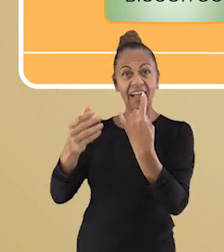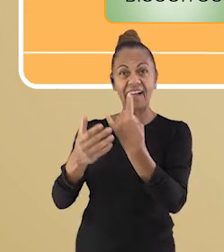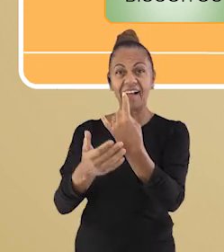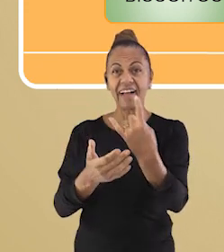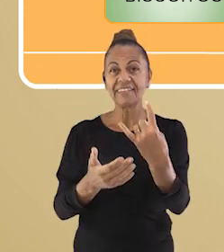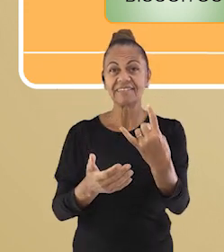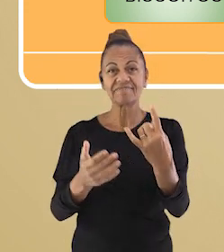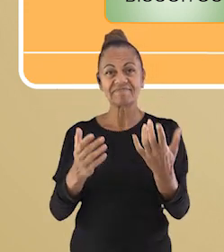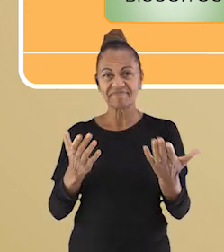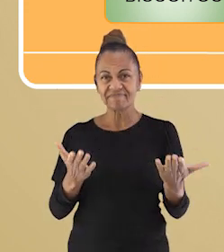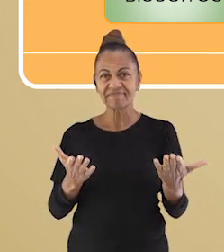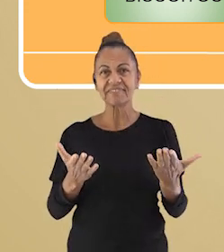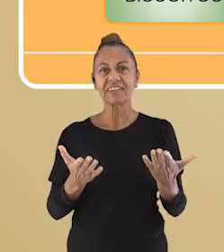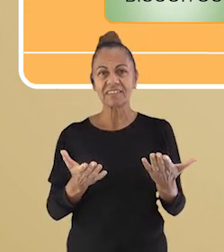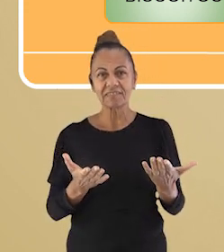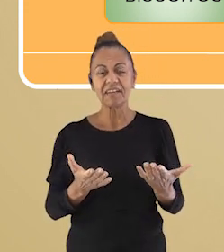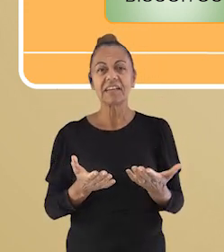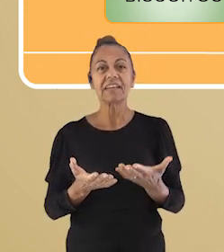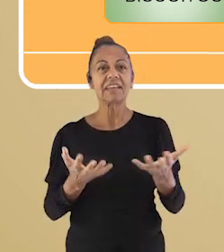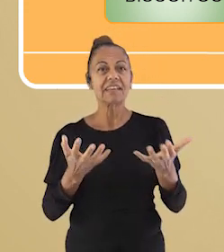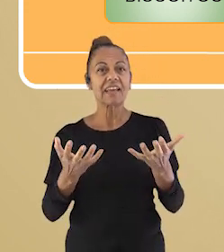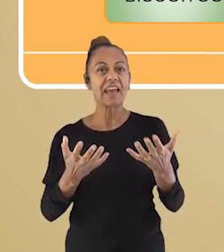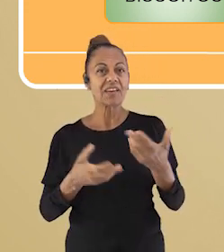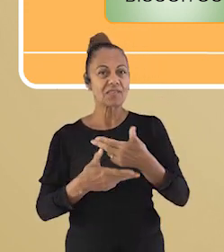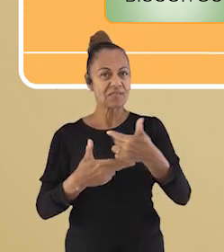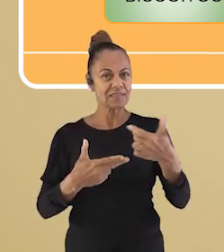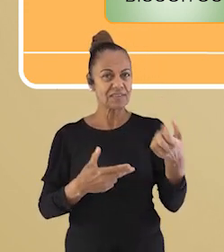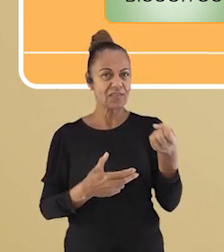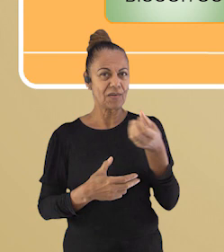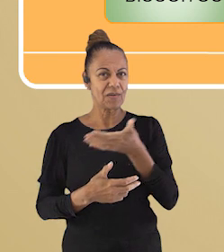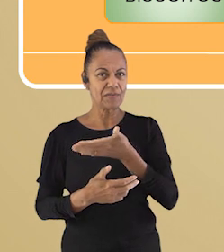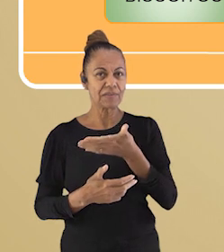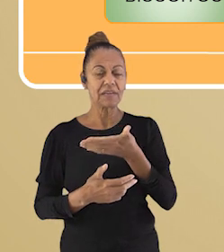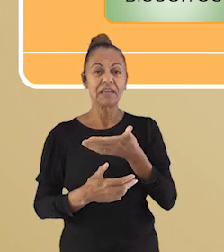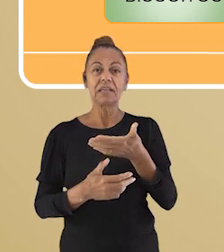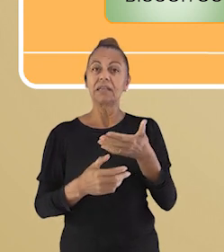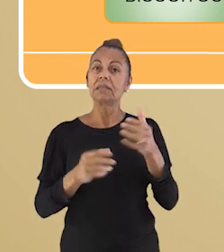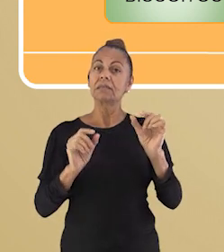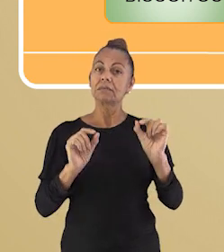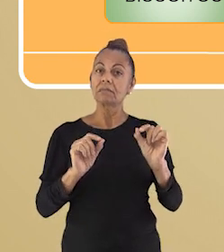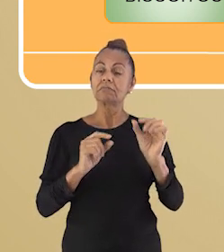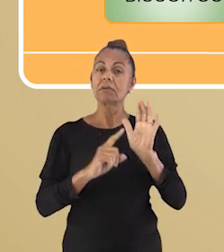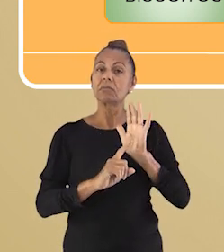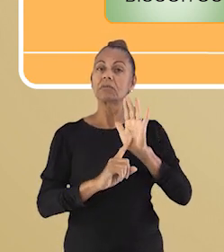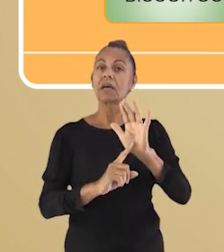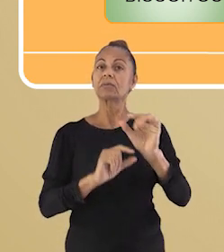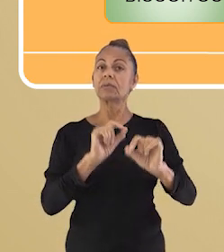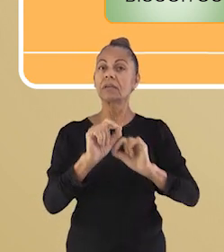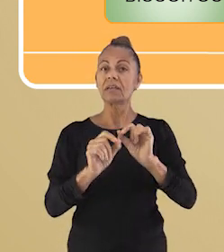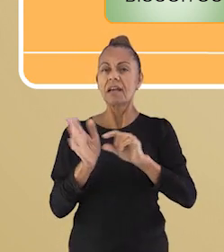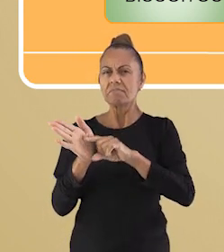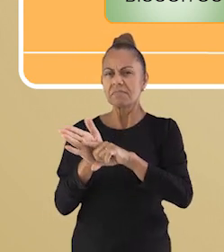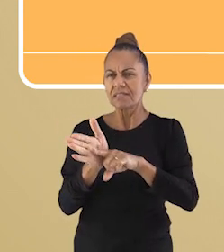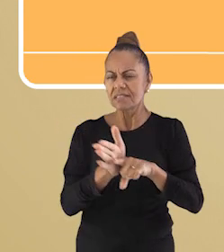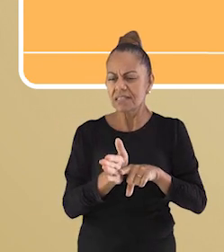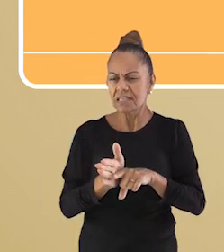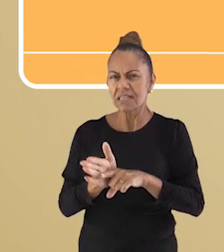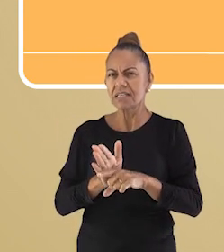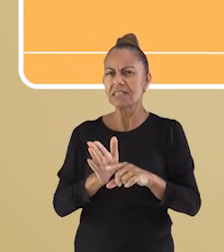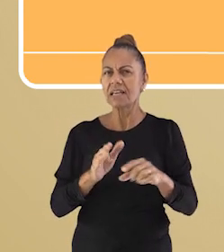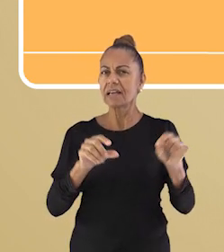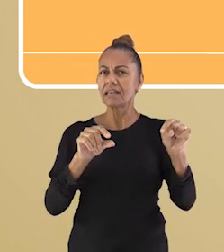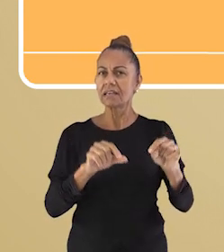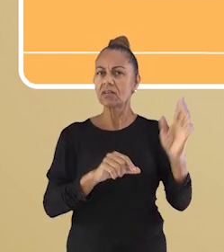propaganda seduz consumidores que estão sedentos por novidade. Os resultados de diversas